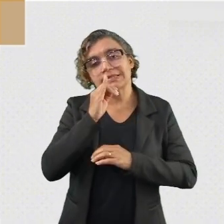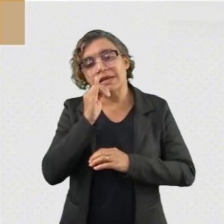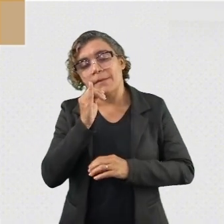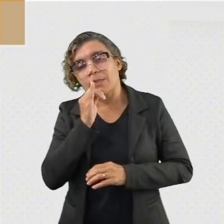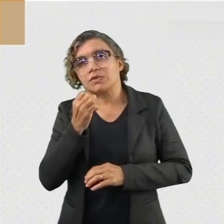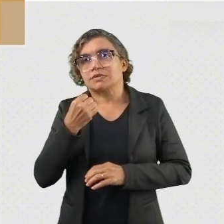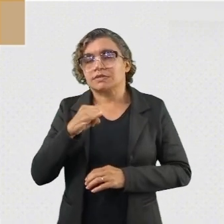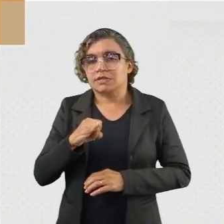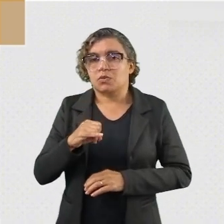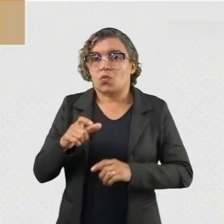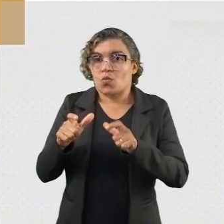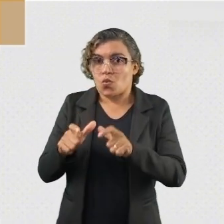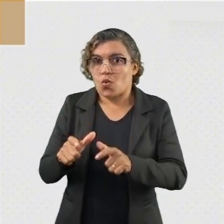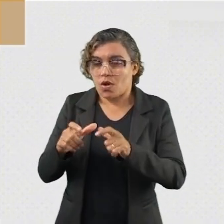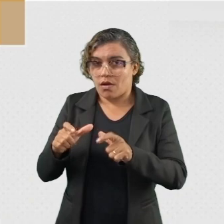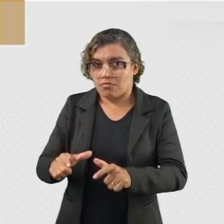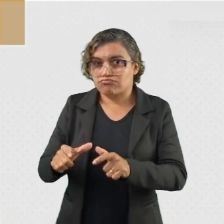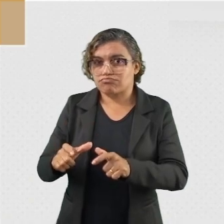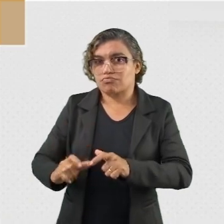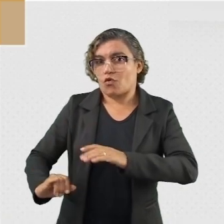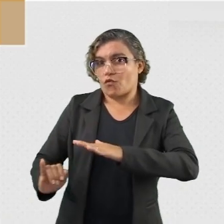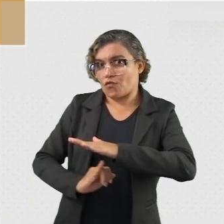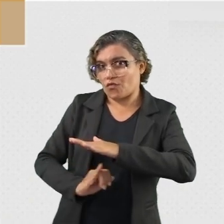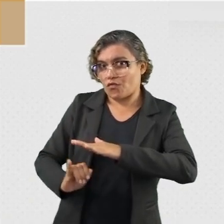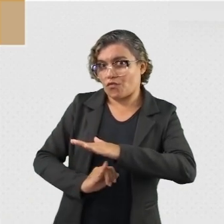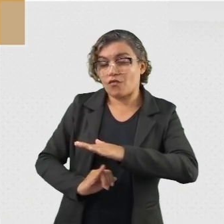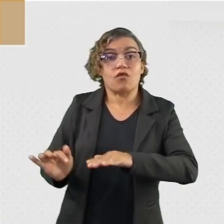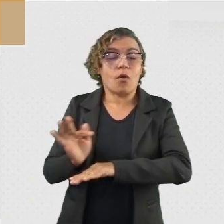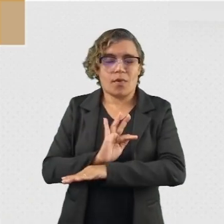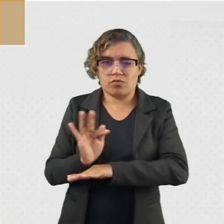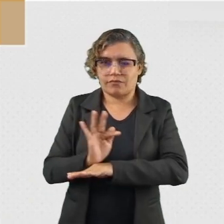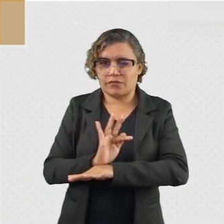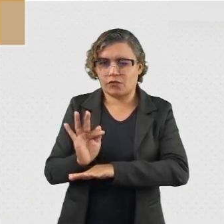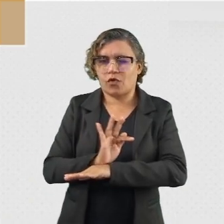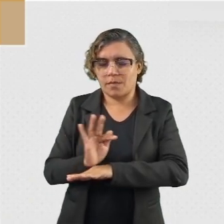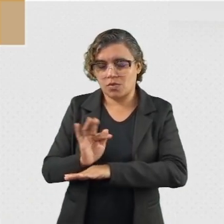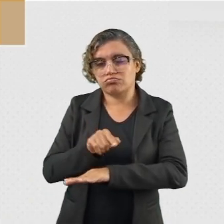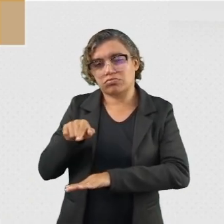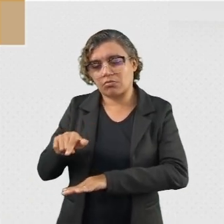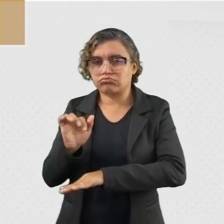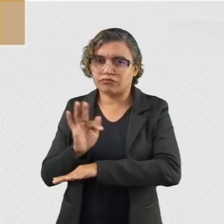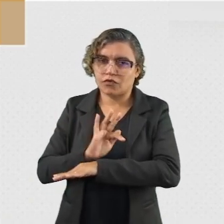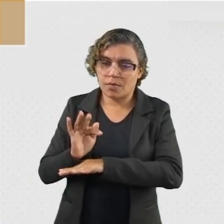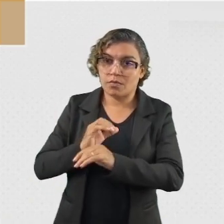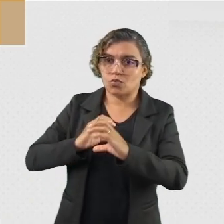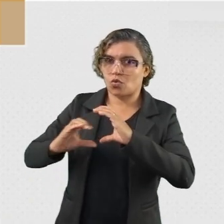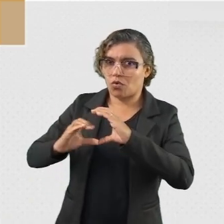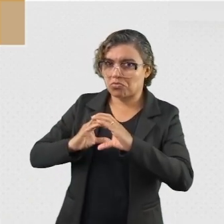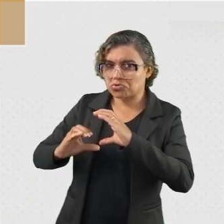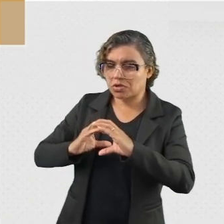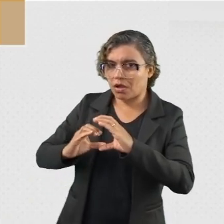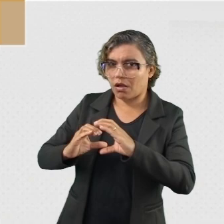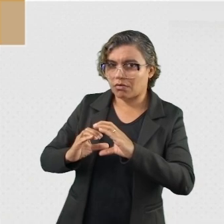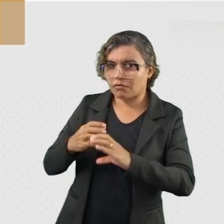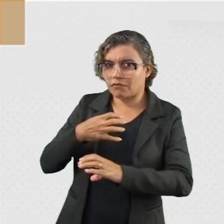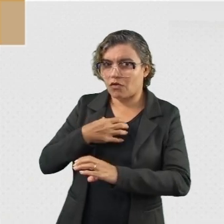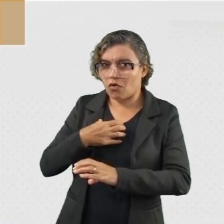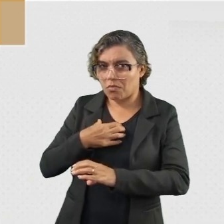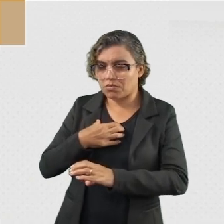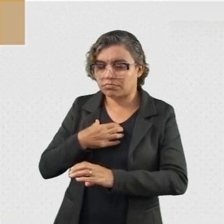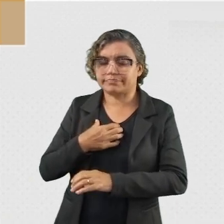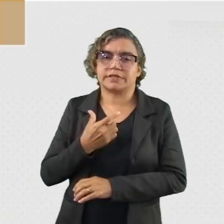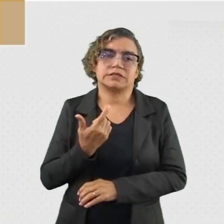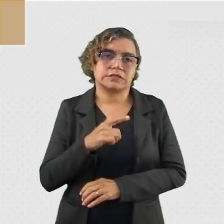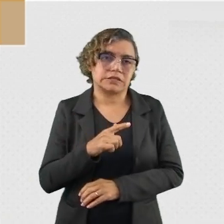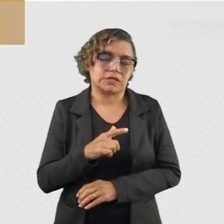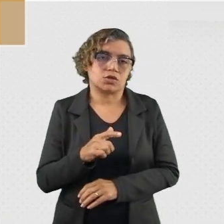ambiente formal, eu adequo a minha forma de me comunicar de um jeito. Se eu estou entre amigos, se